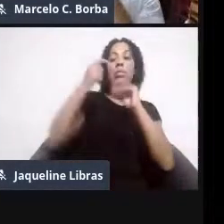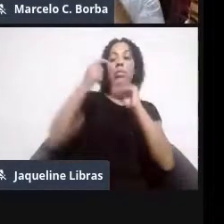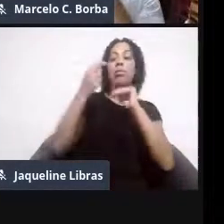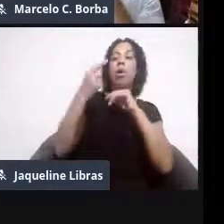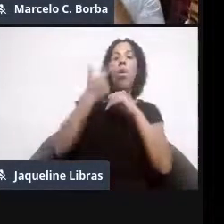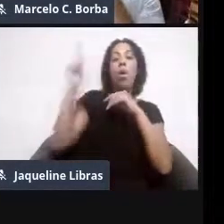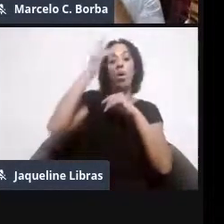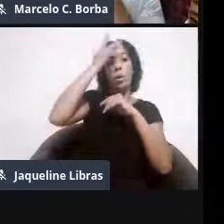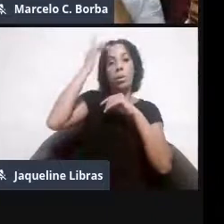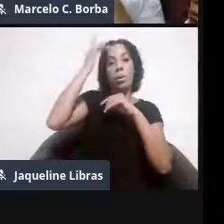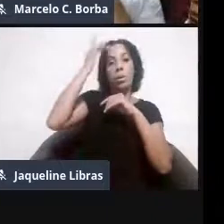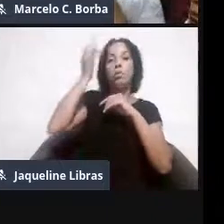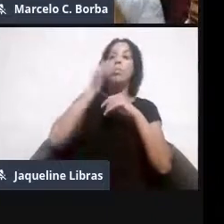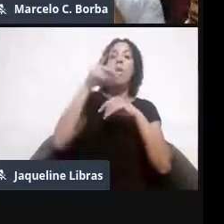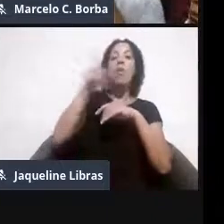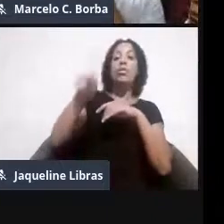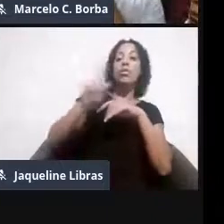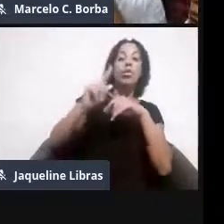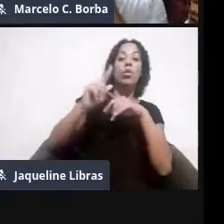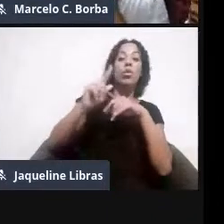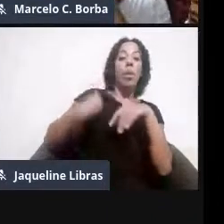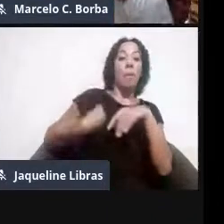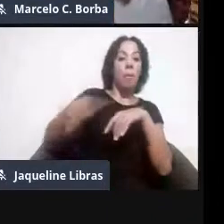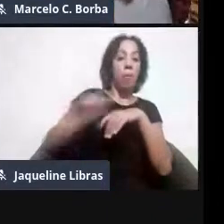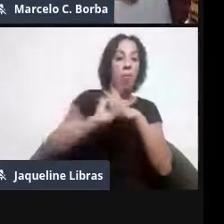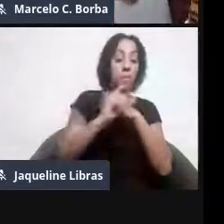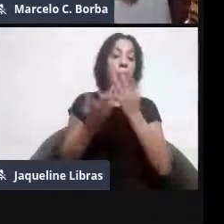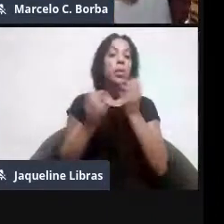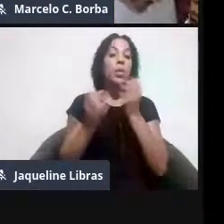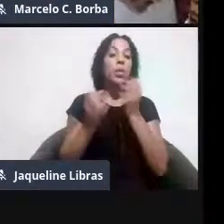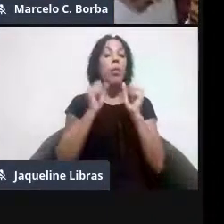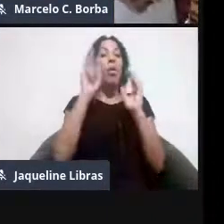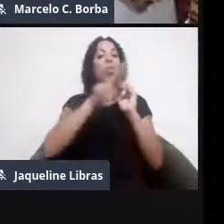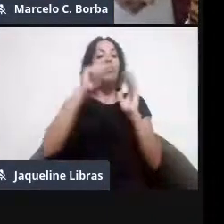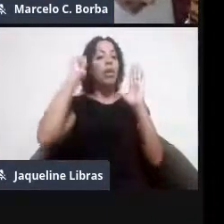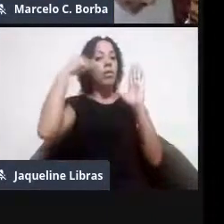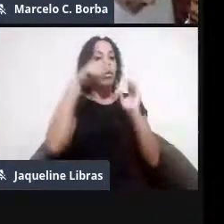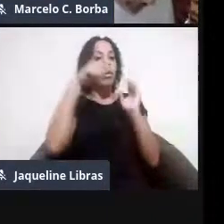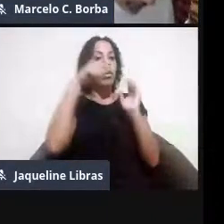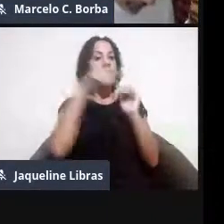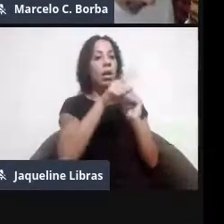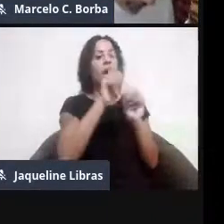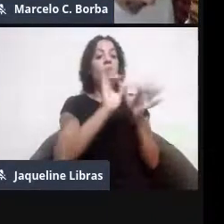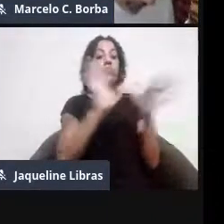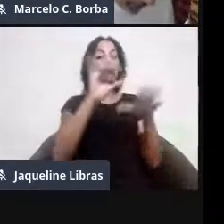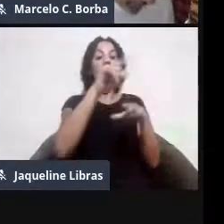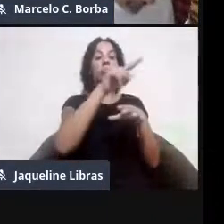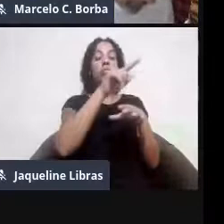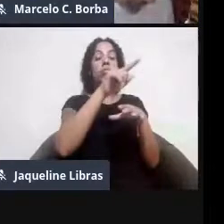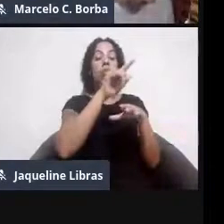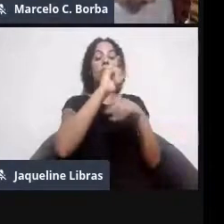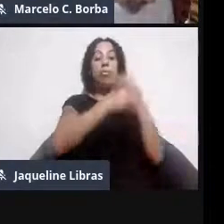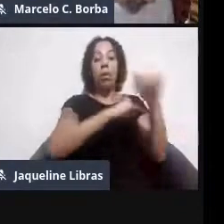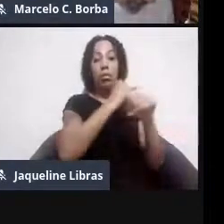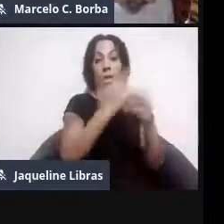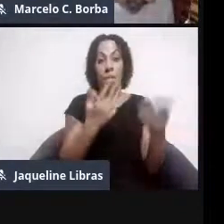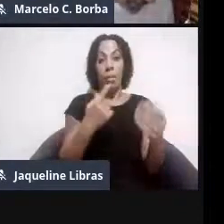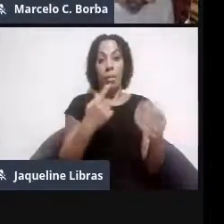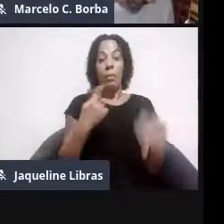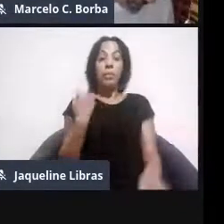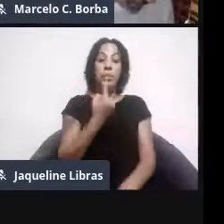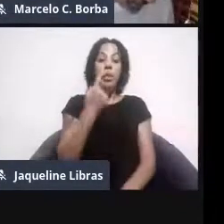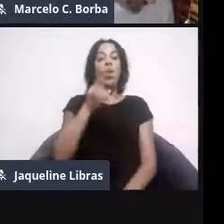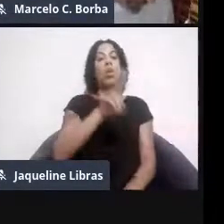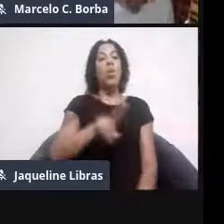um professor que não está presente, nós podemos utilizar vídeos que estão disponíveis na internet. No nosso caso, nós temos